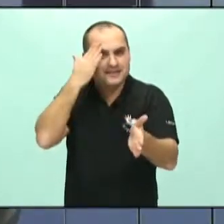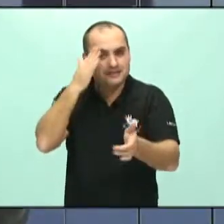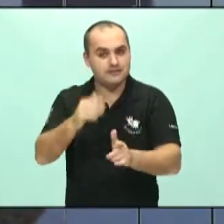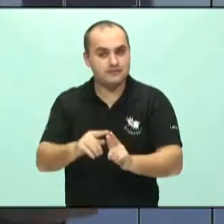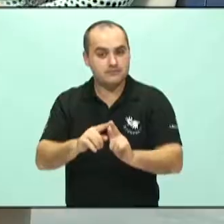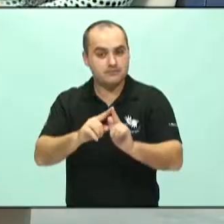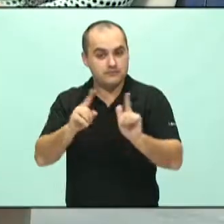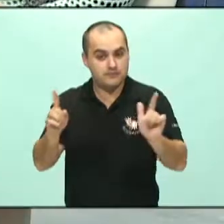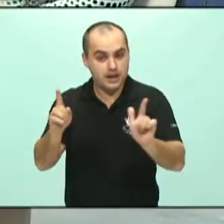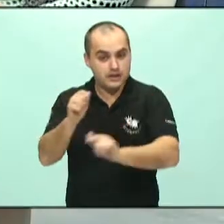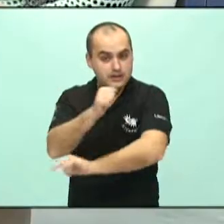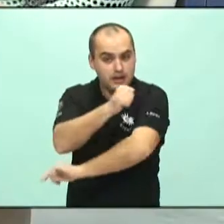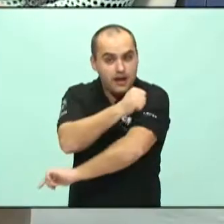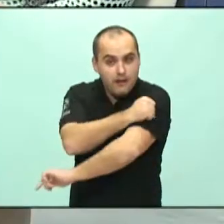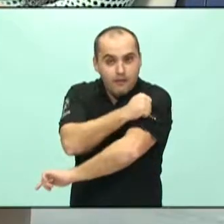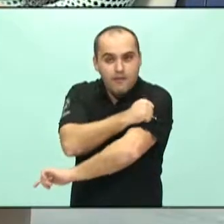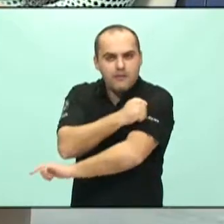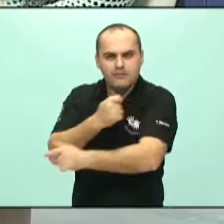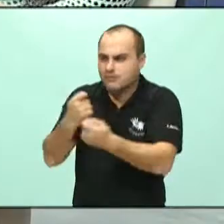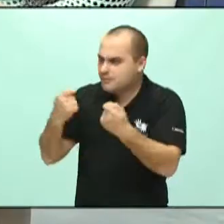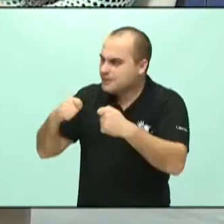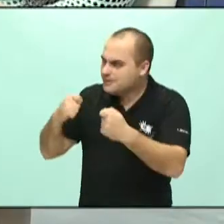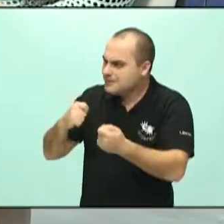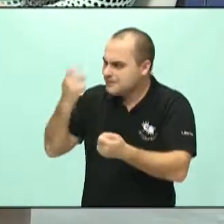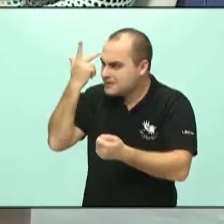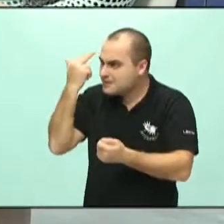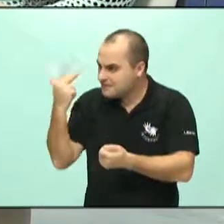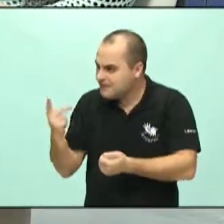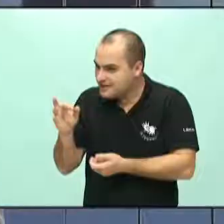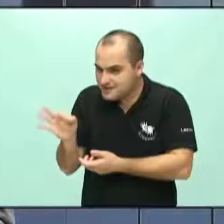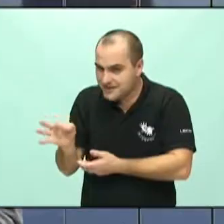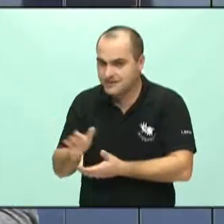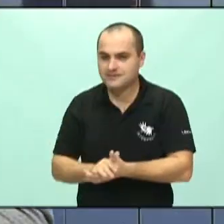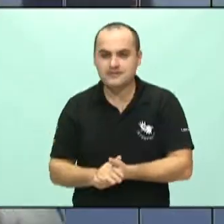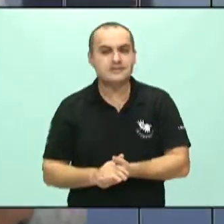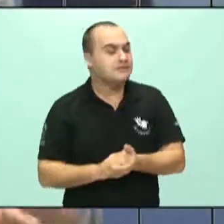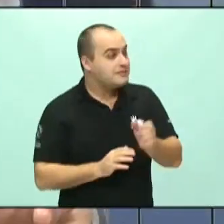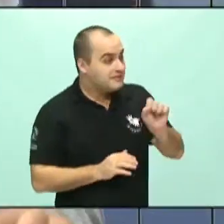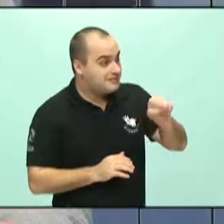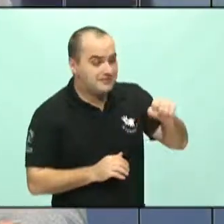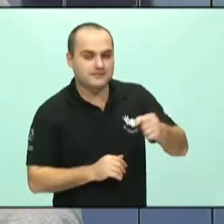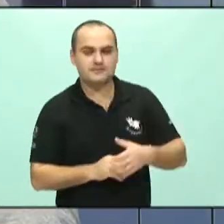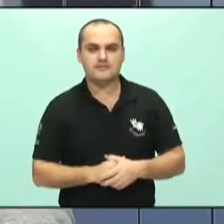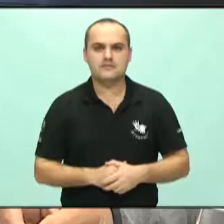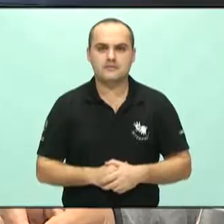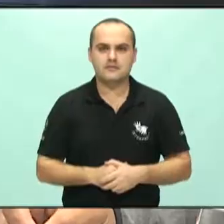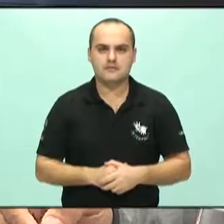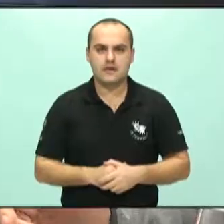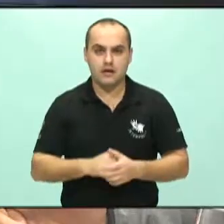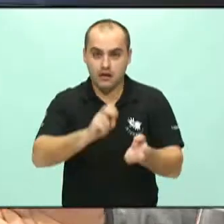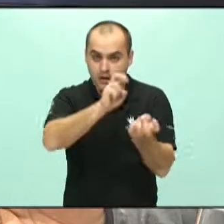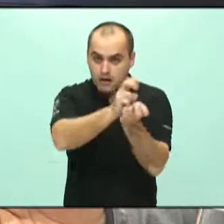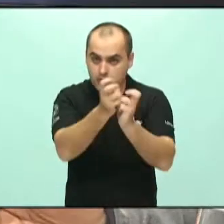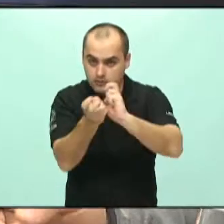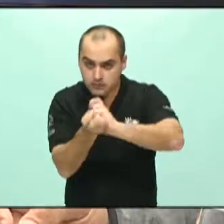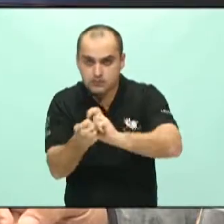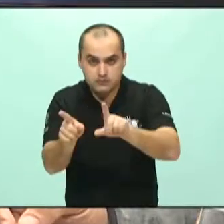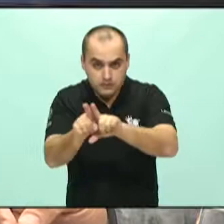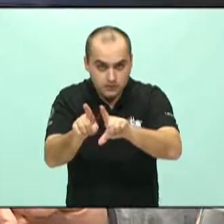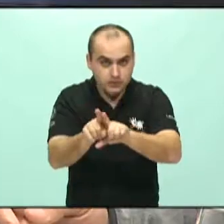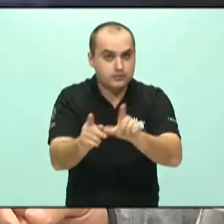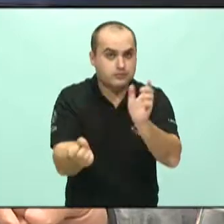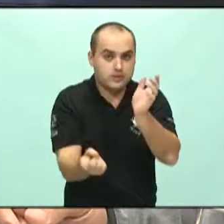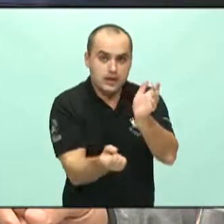que fazer... Sim, a história, né, Ana? Uhum. Para poder... A capoeira também tem envolvimento com artes plásticas através da confecção